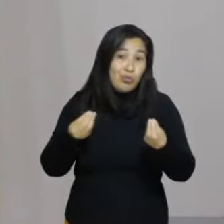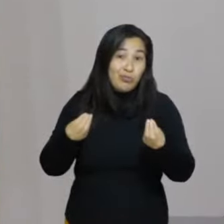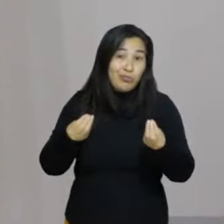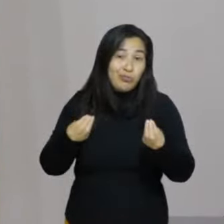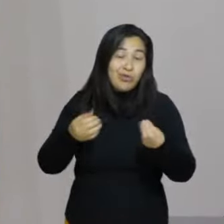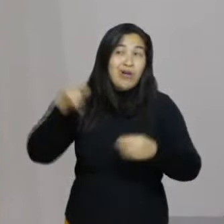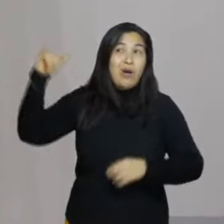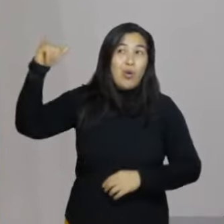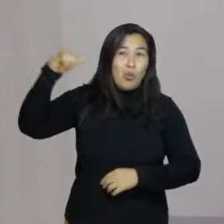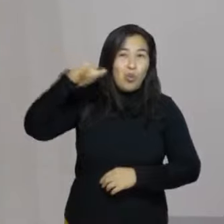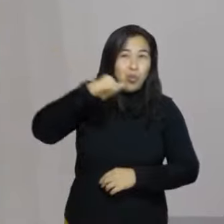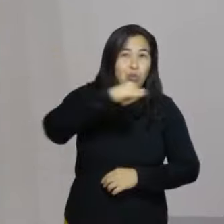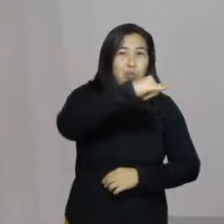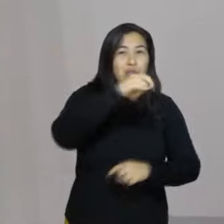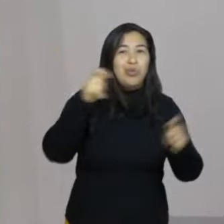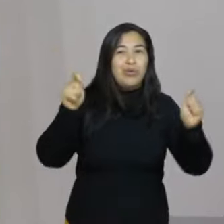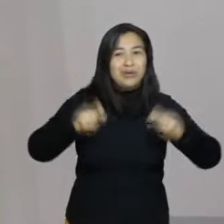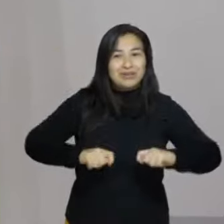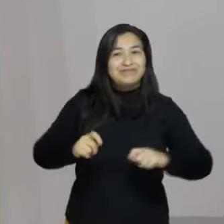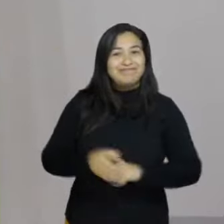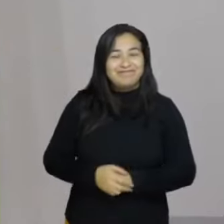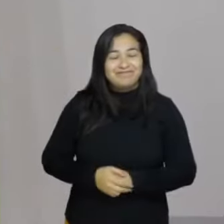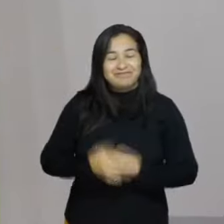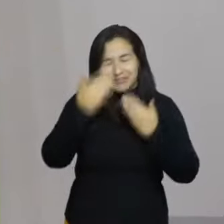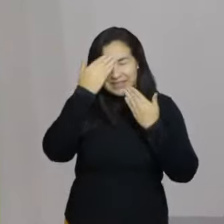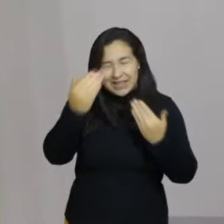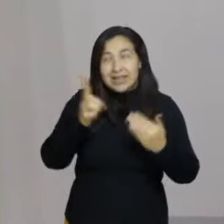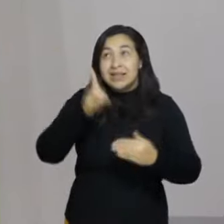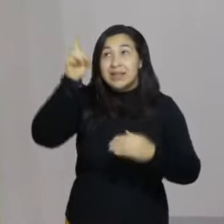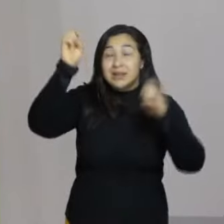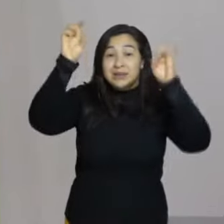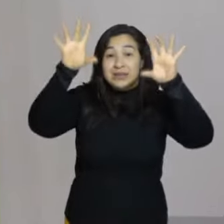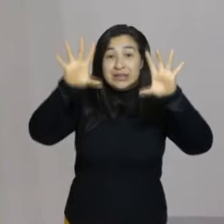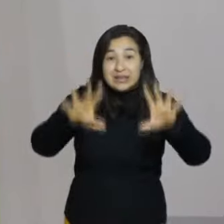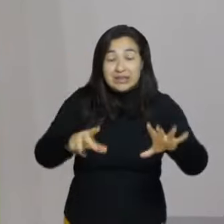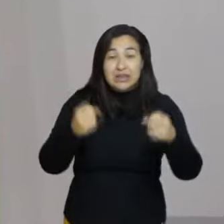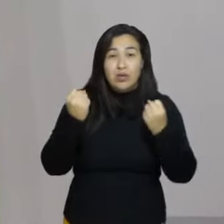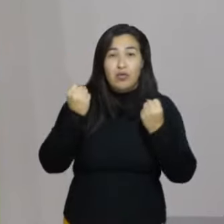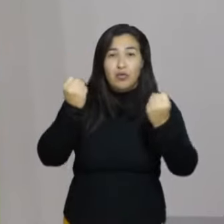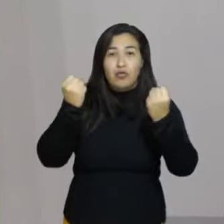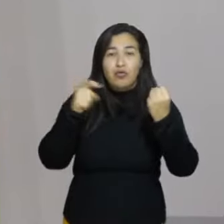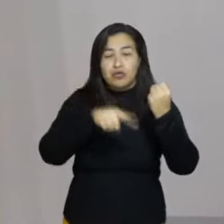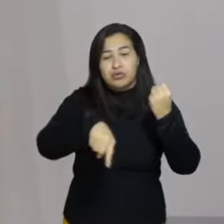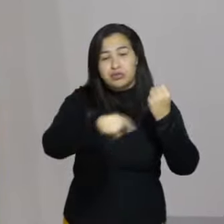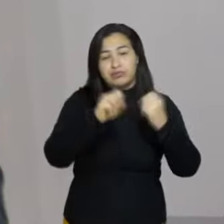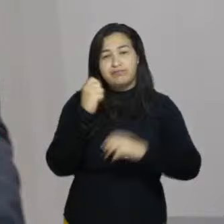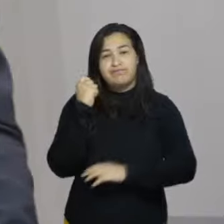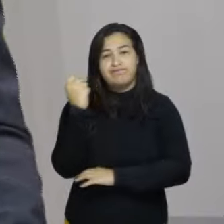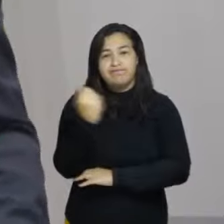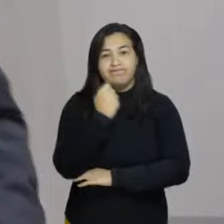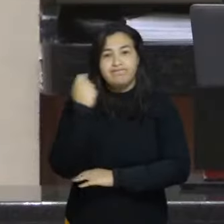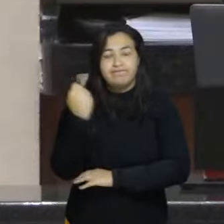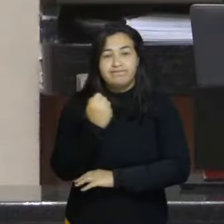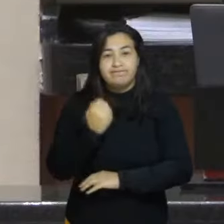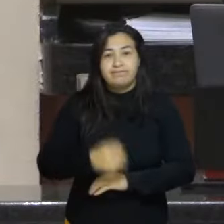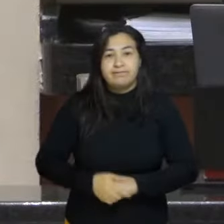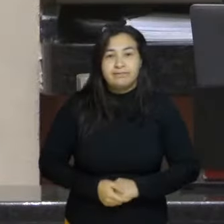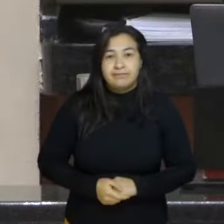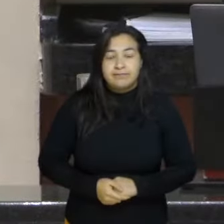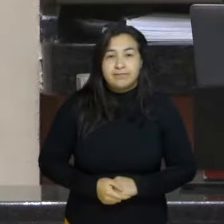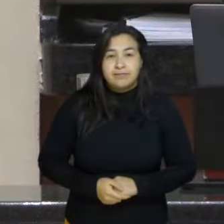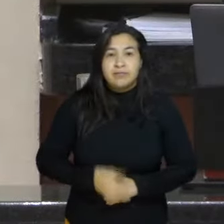com muita rapidez. Muito obrigado, senhor presidente, que Deus abençoe a todos, e força Rio Grande do Sul. Senhoras e